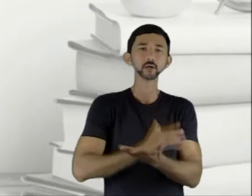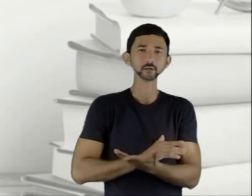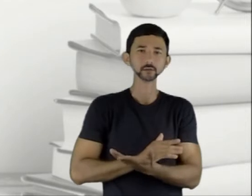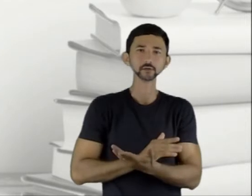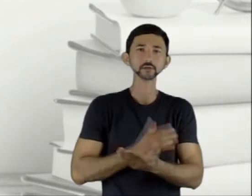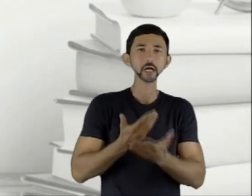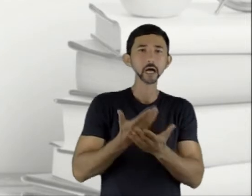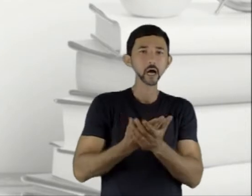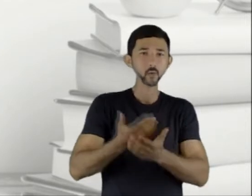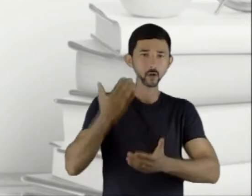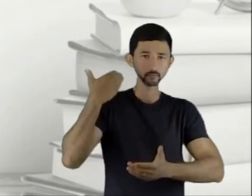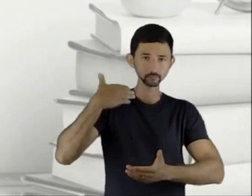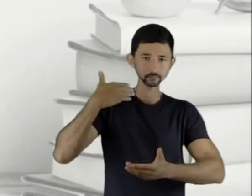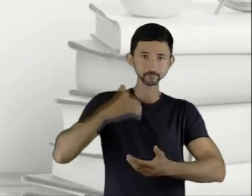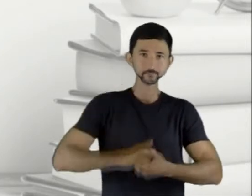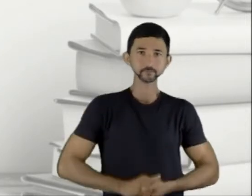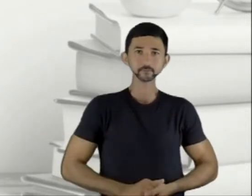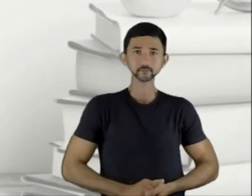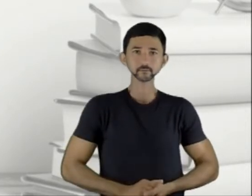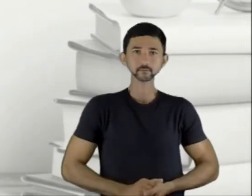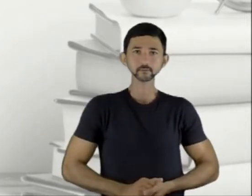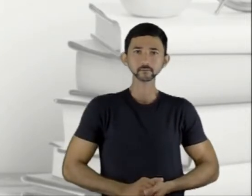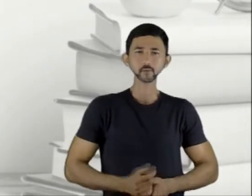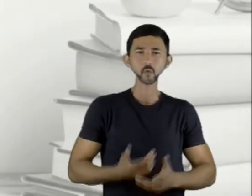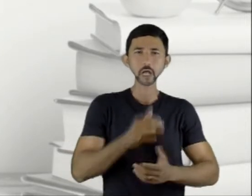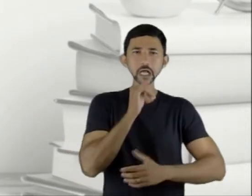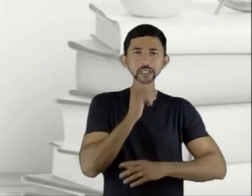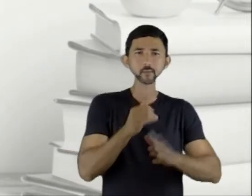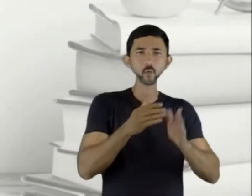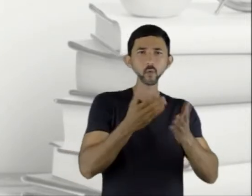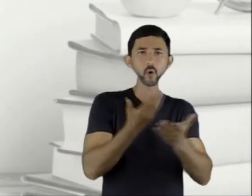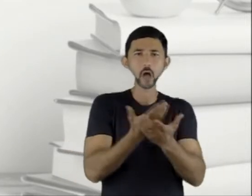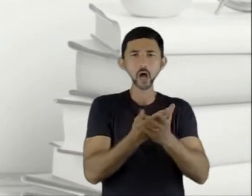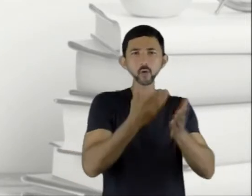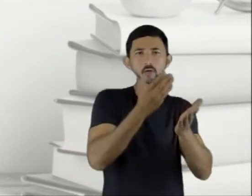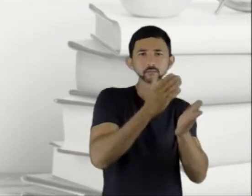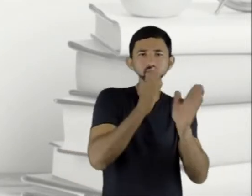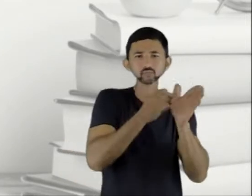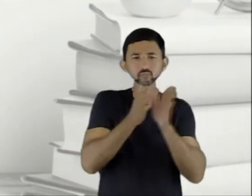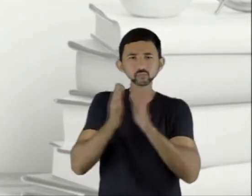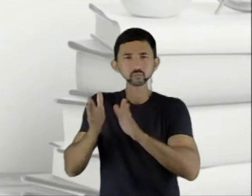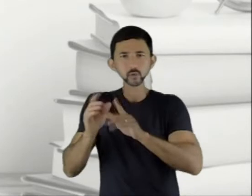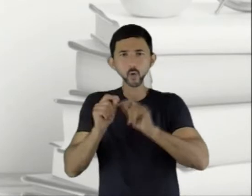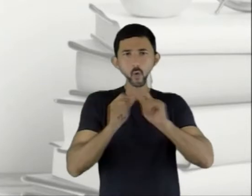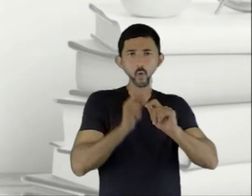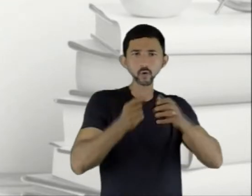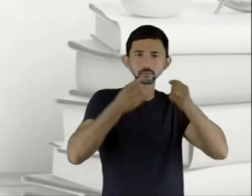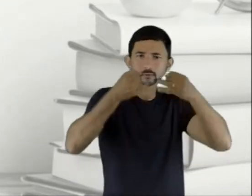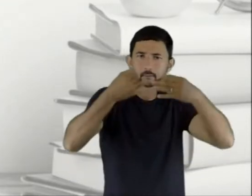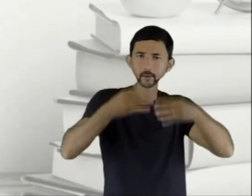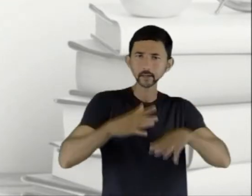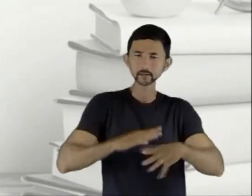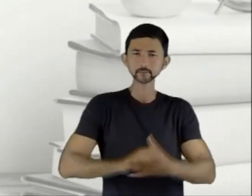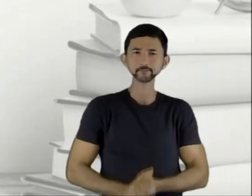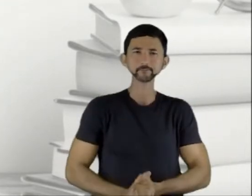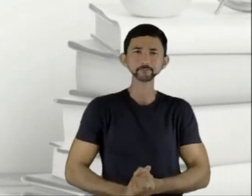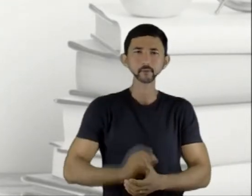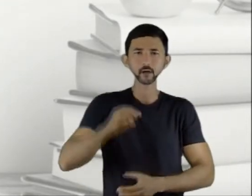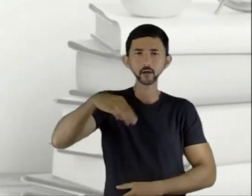na aula anterior a essa, uma aula detalhada sobre média aritmética ponderada. Vamos à